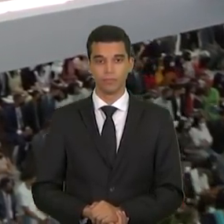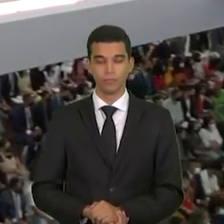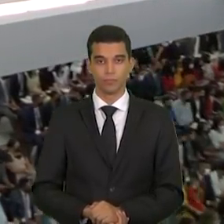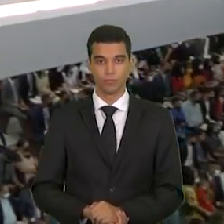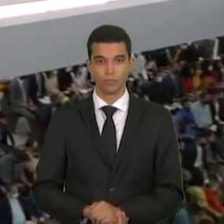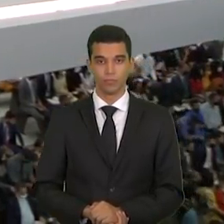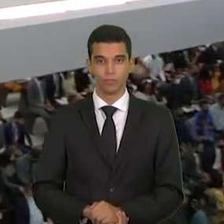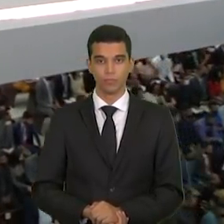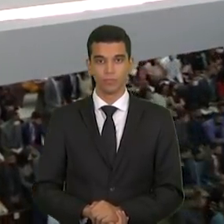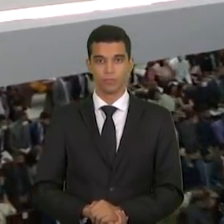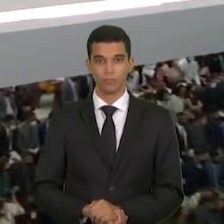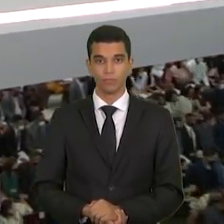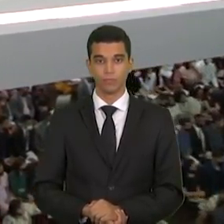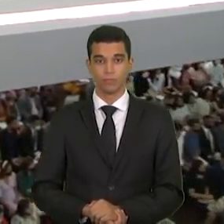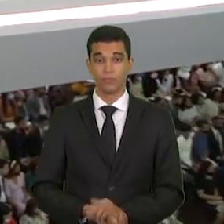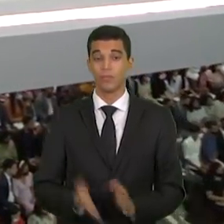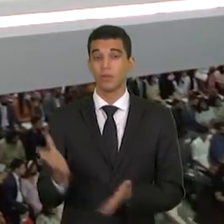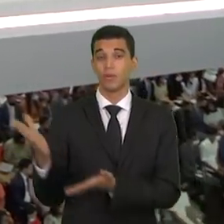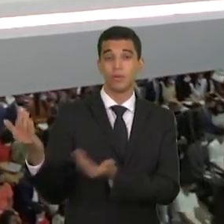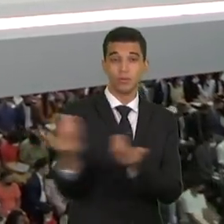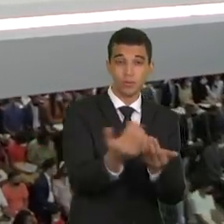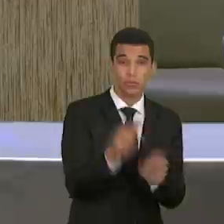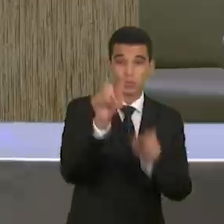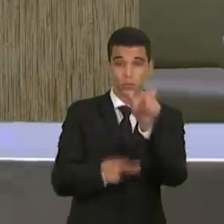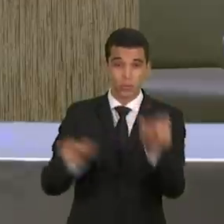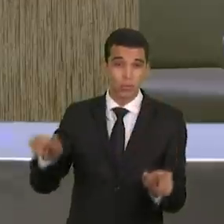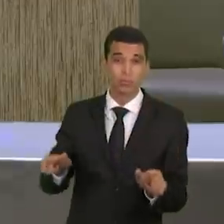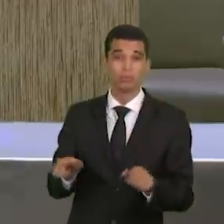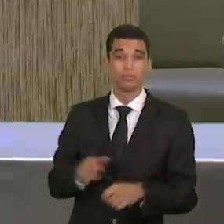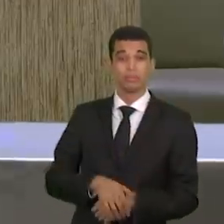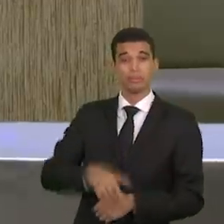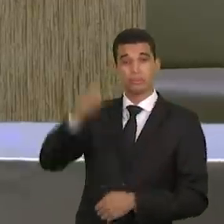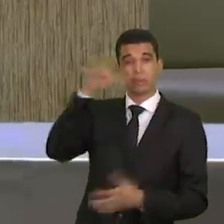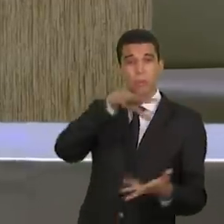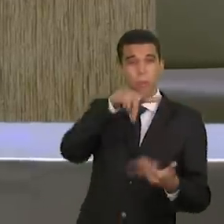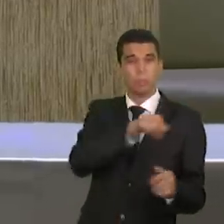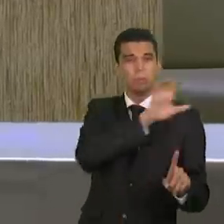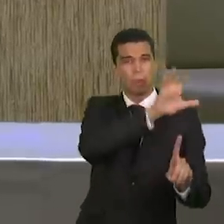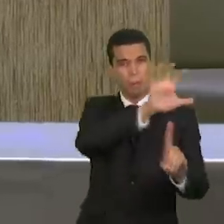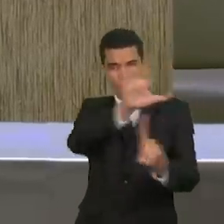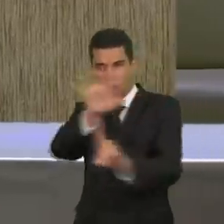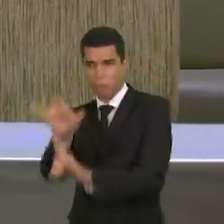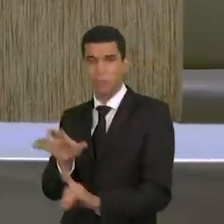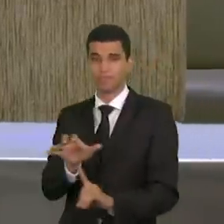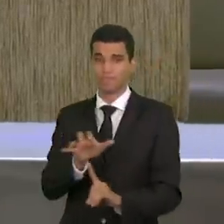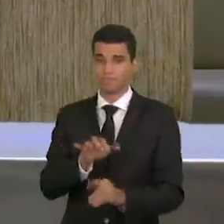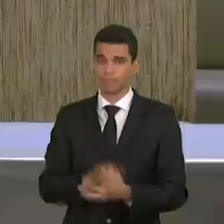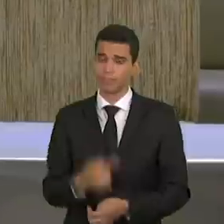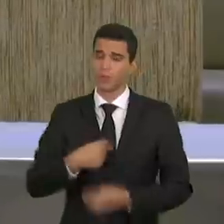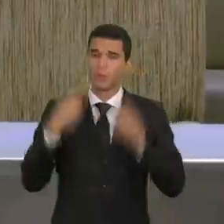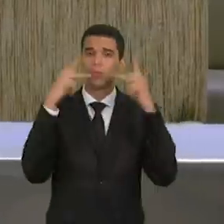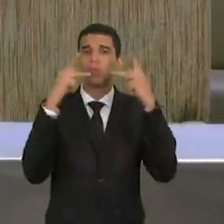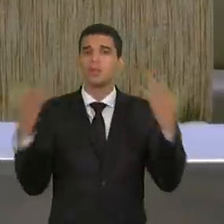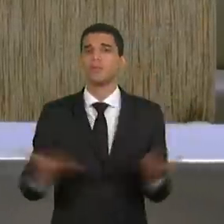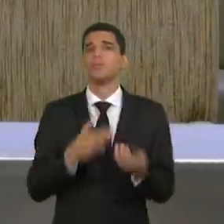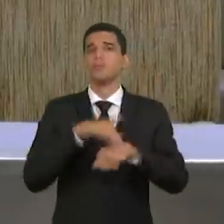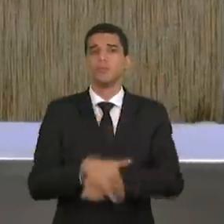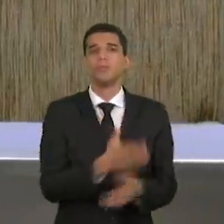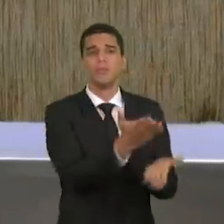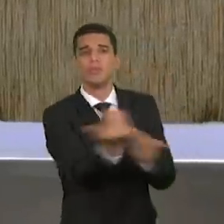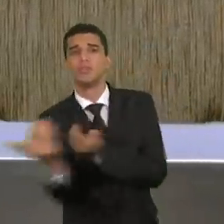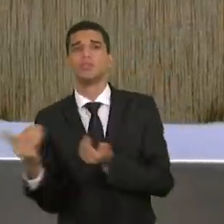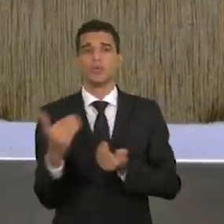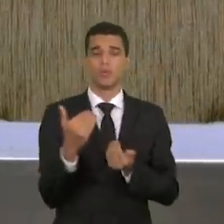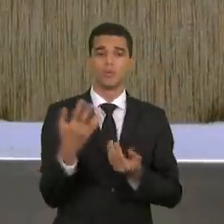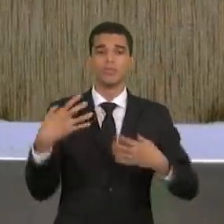Jovens que estão sendo tão influenciados. Eu estou ministrando nesta noite para jovens que estão iguais a